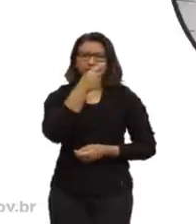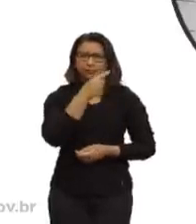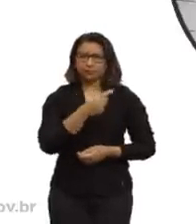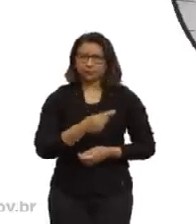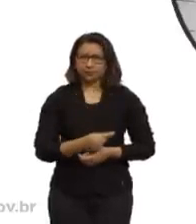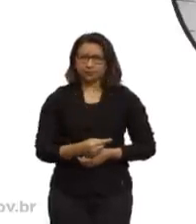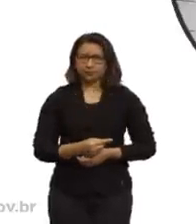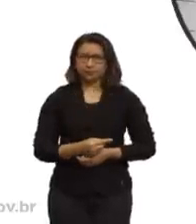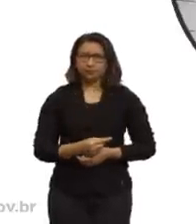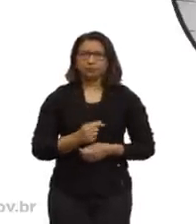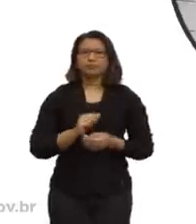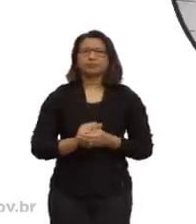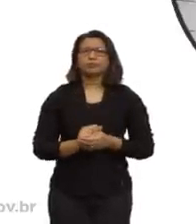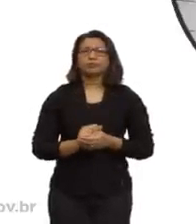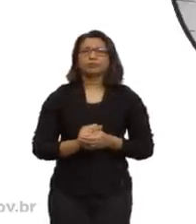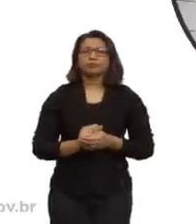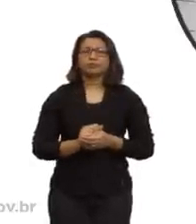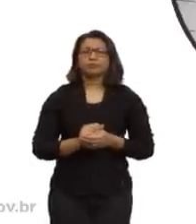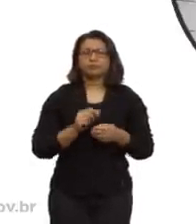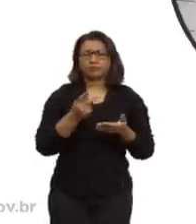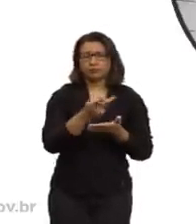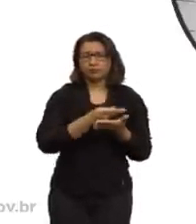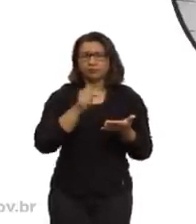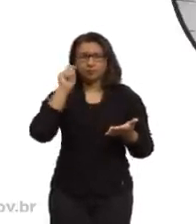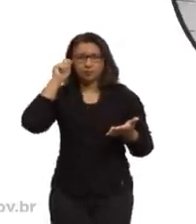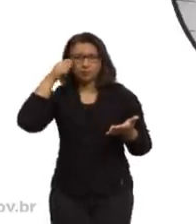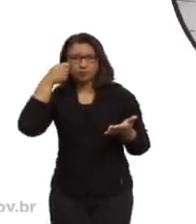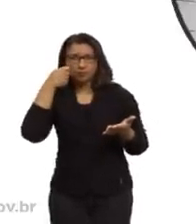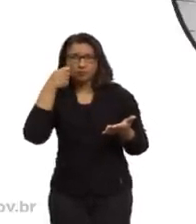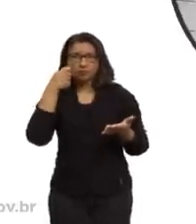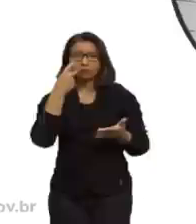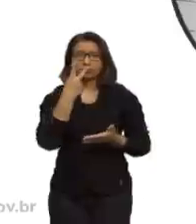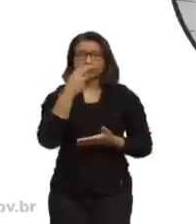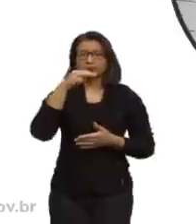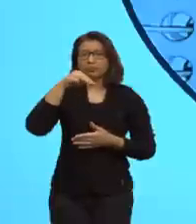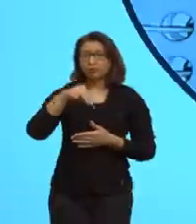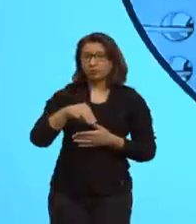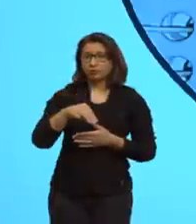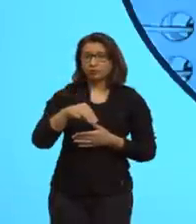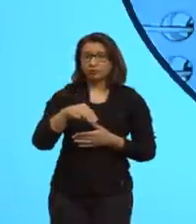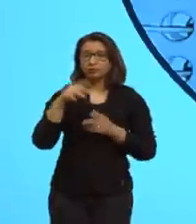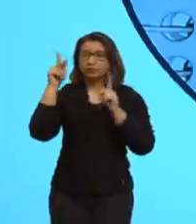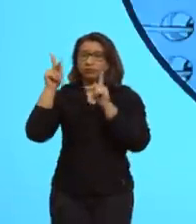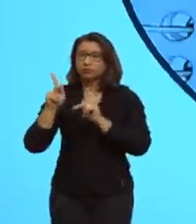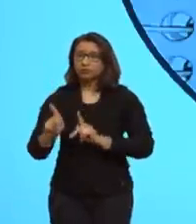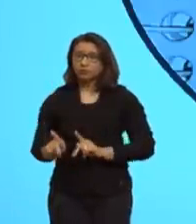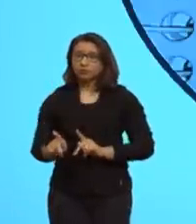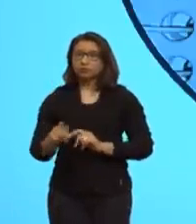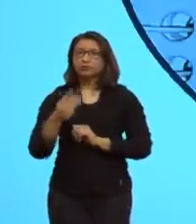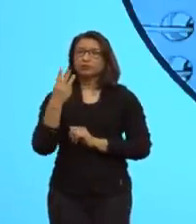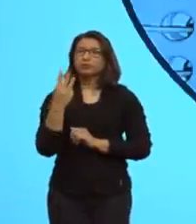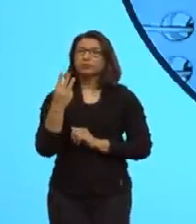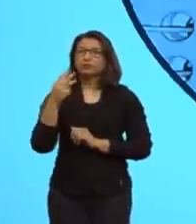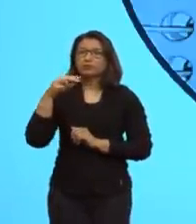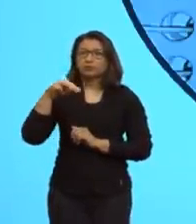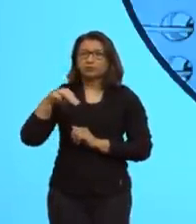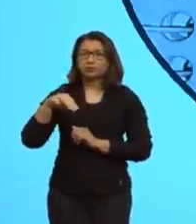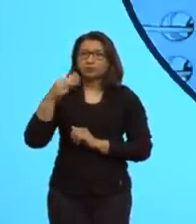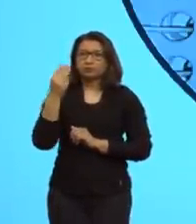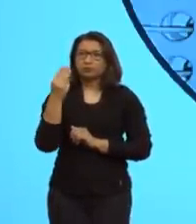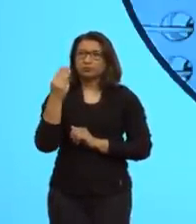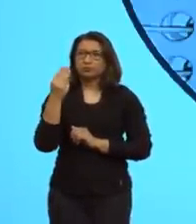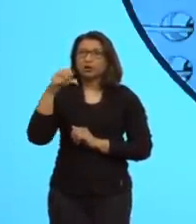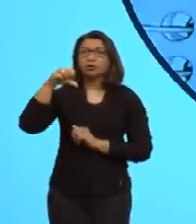A sombra, 9m, a pessoa, 2,70m, certo? Então, o que nós